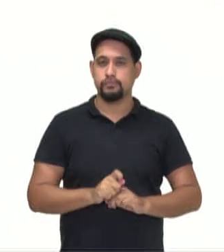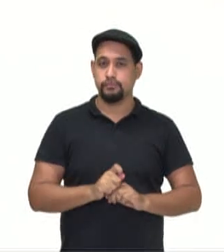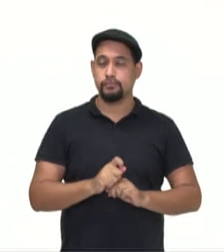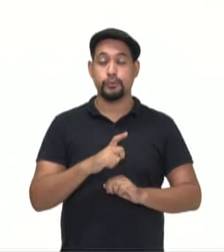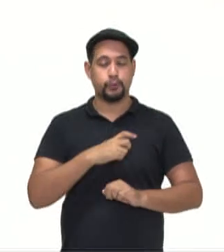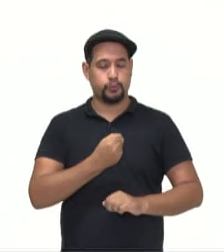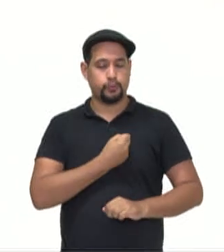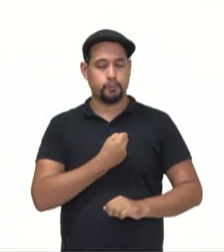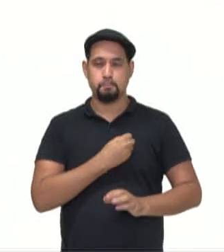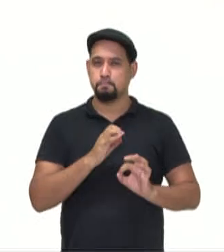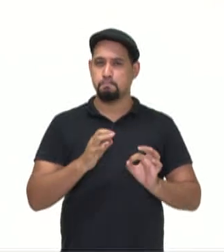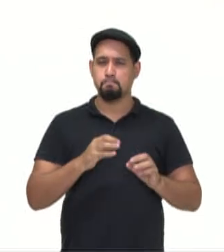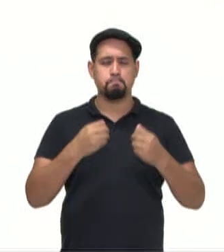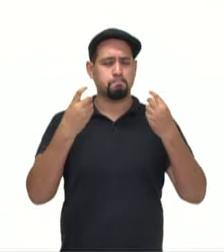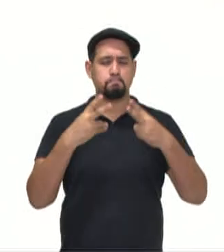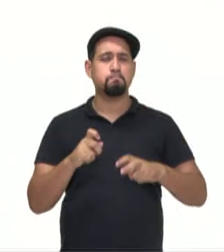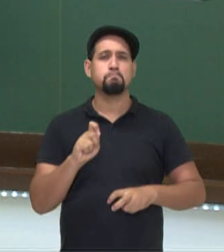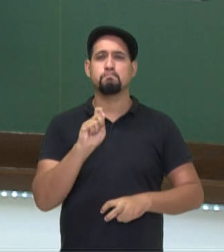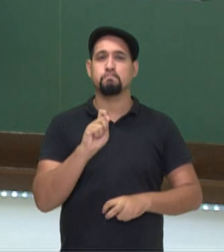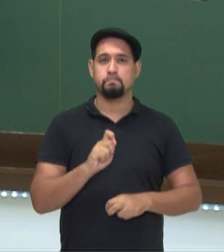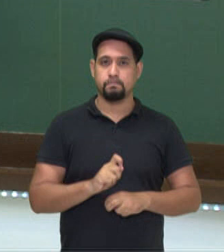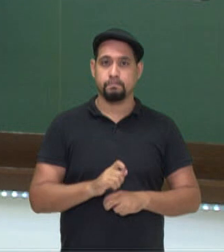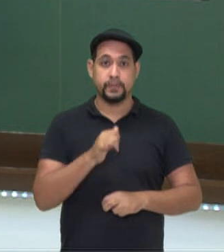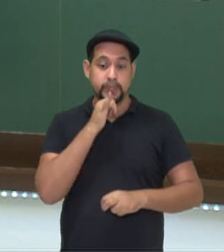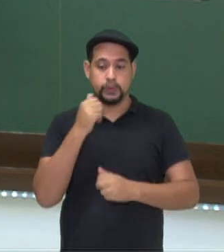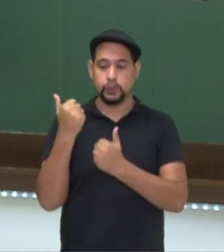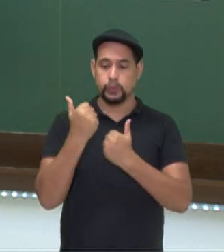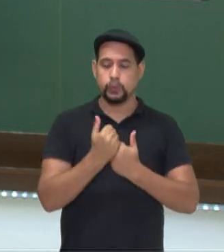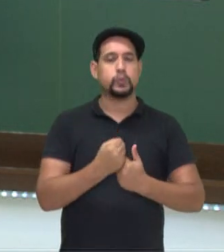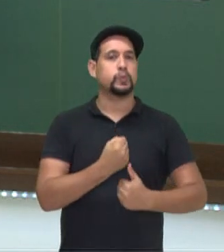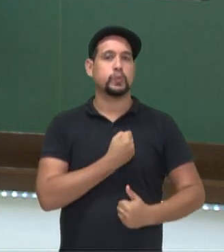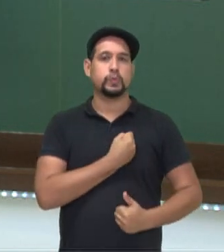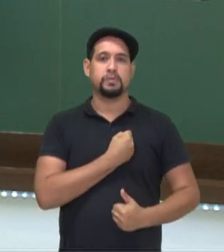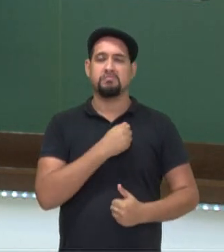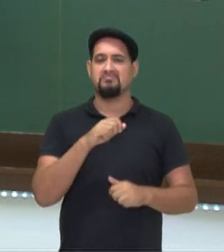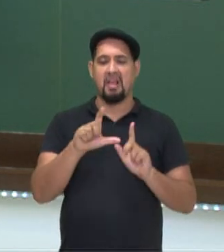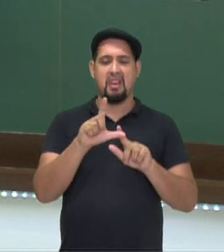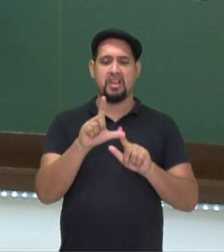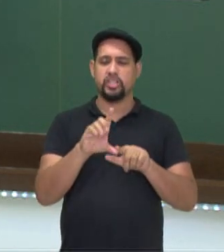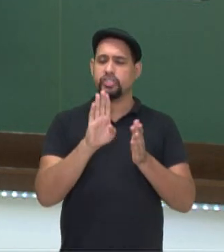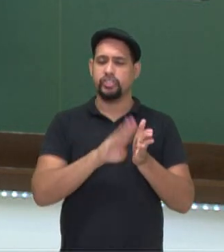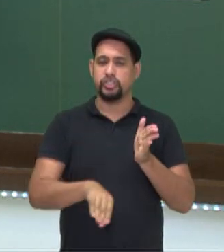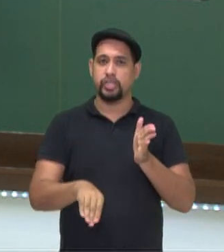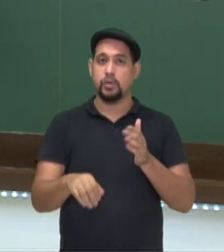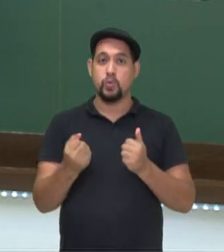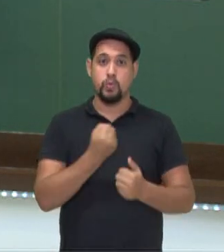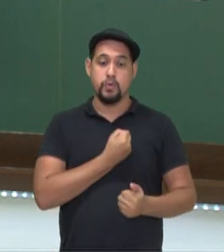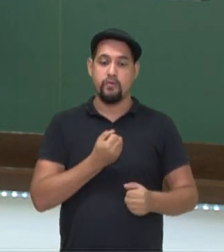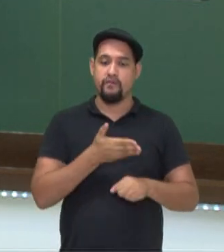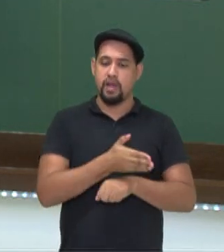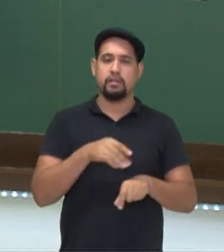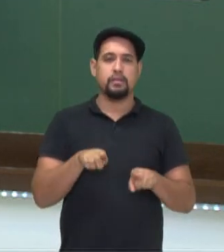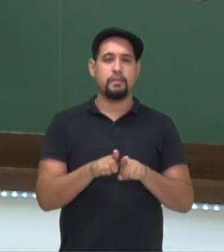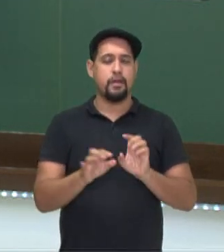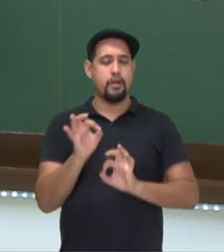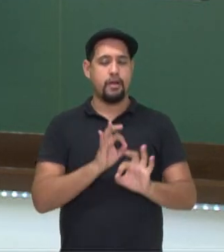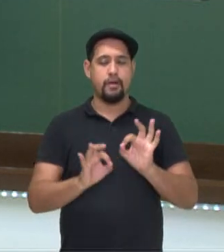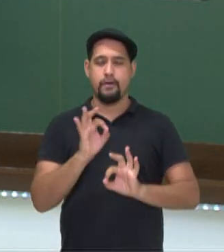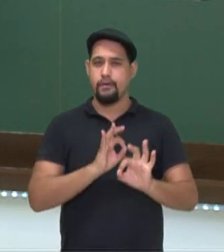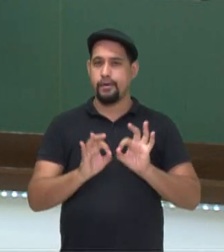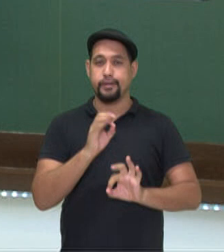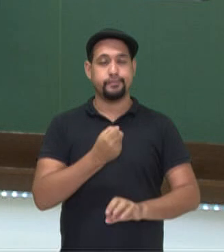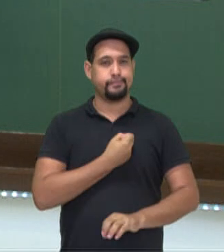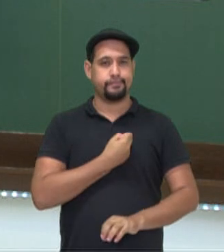expressão numérica. O que eu quero dizer com isso? Quando você substitui os números no lugar das letras, a ordem operatória é a ordem das